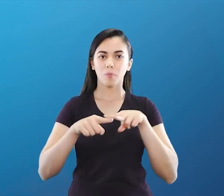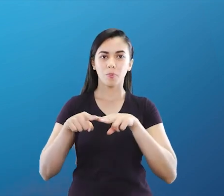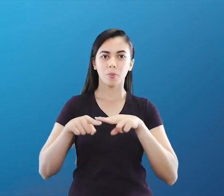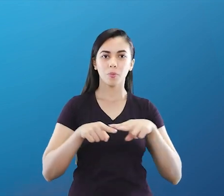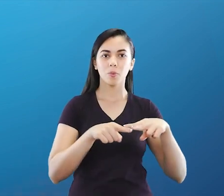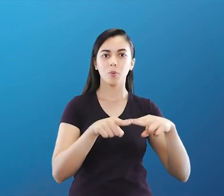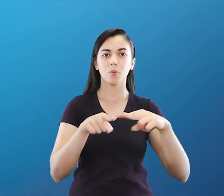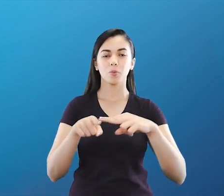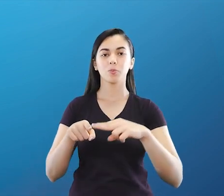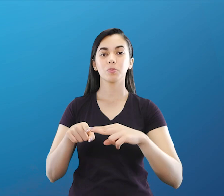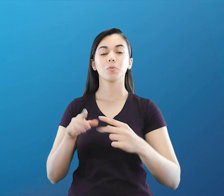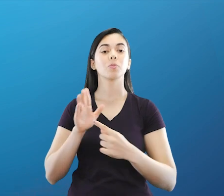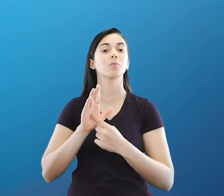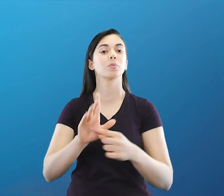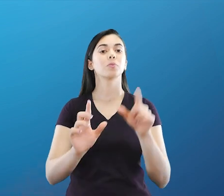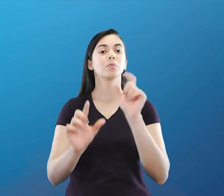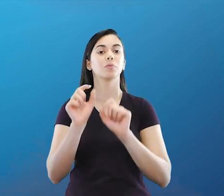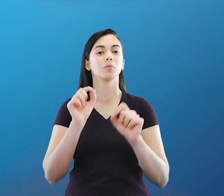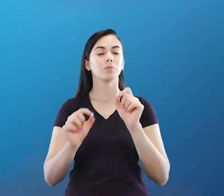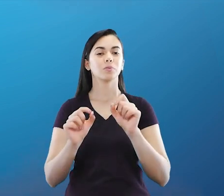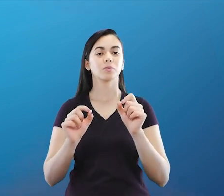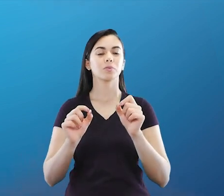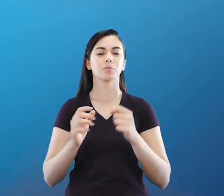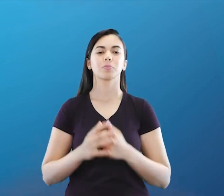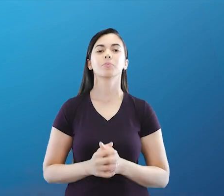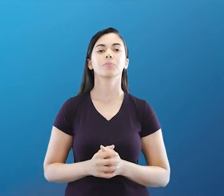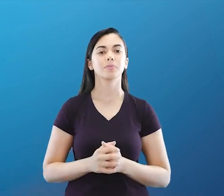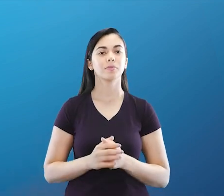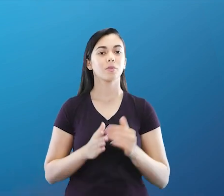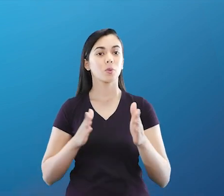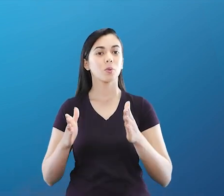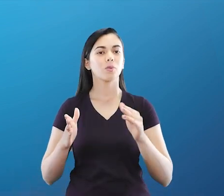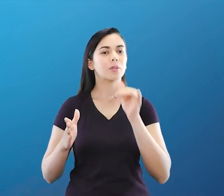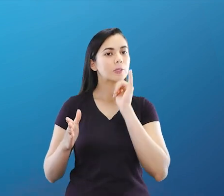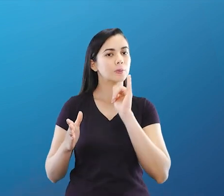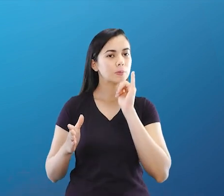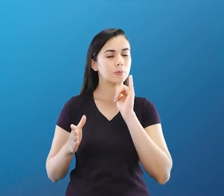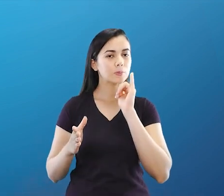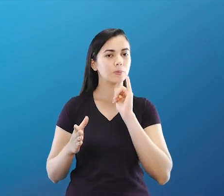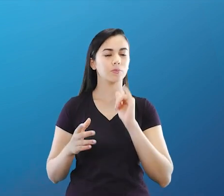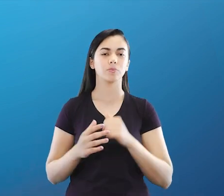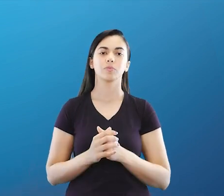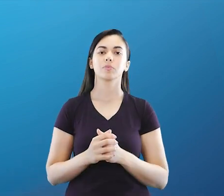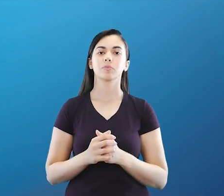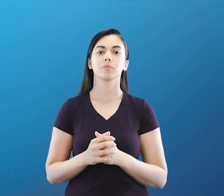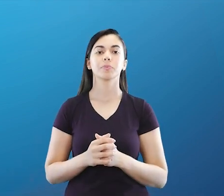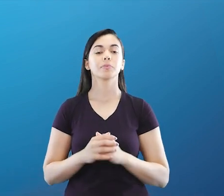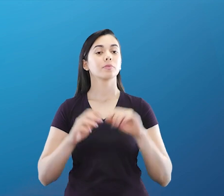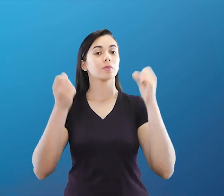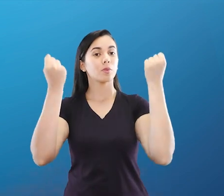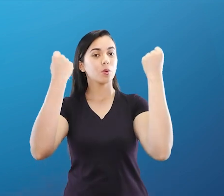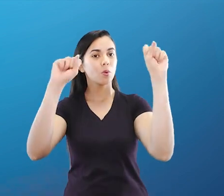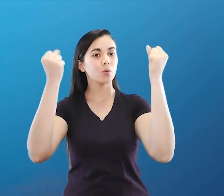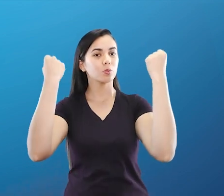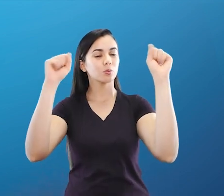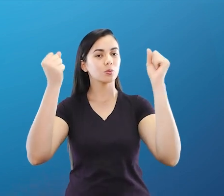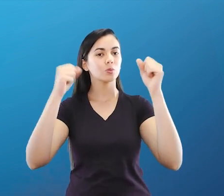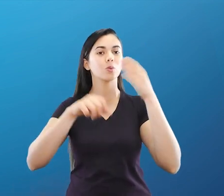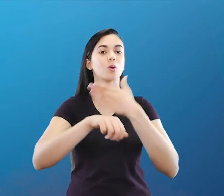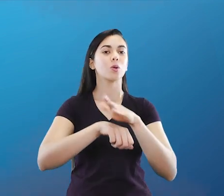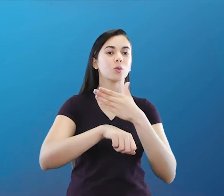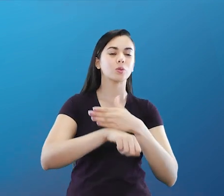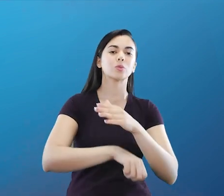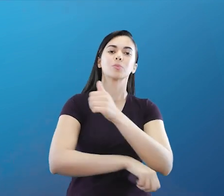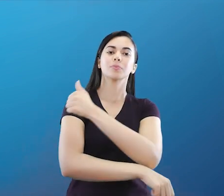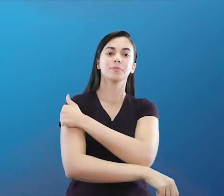fatias, para mostrar geralmente o tamanho, tá? Aqui, por exemplo, atividades físicas praticadas